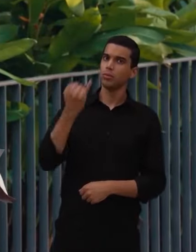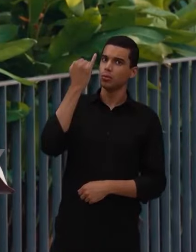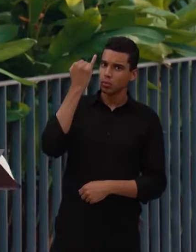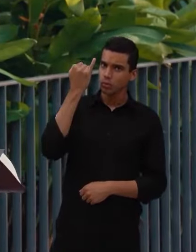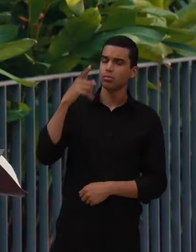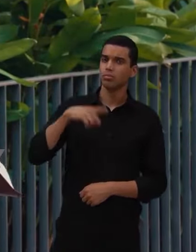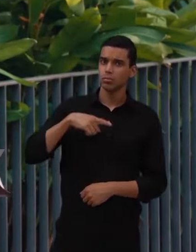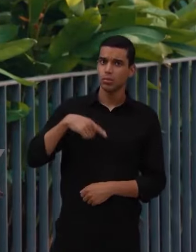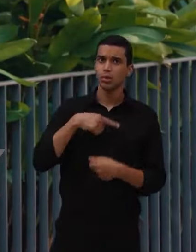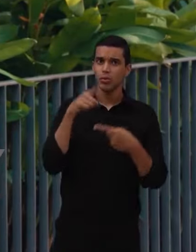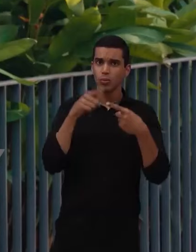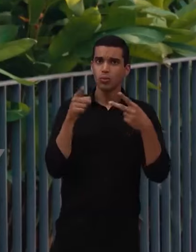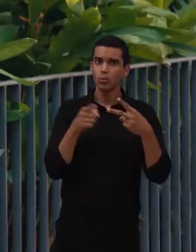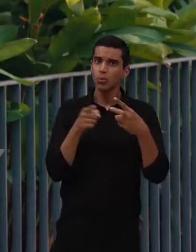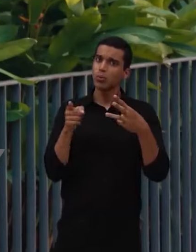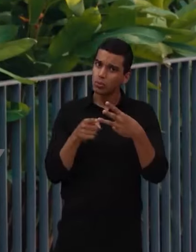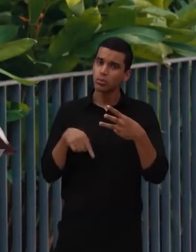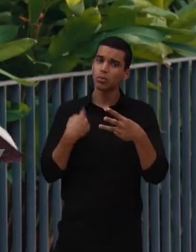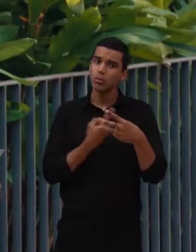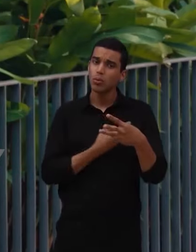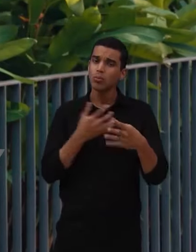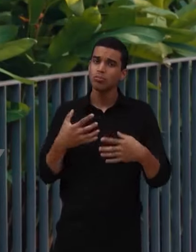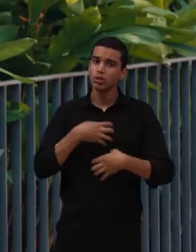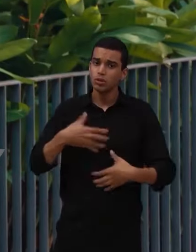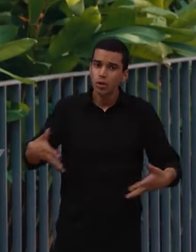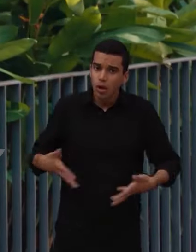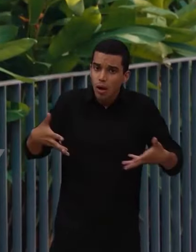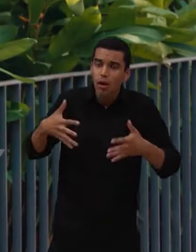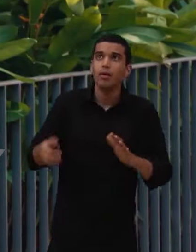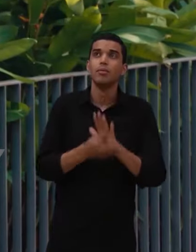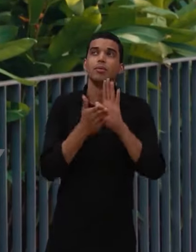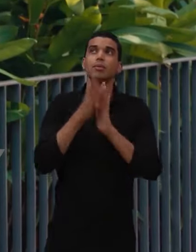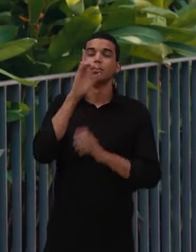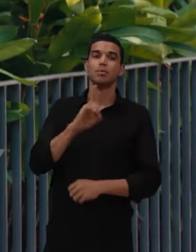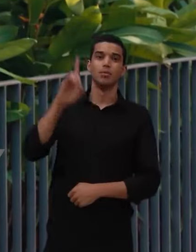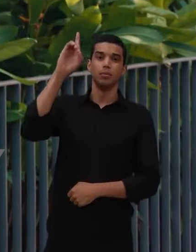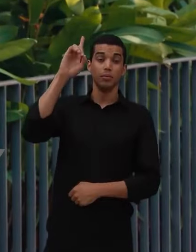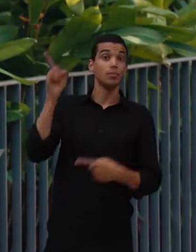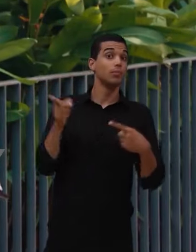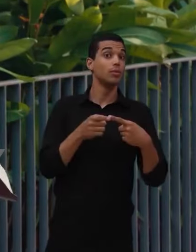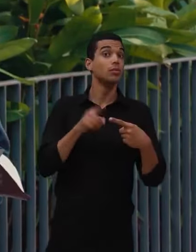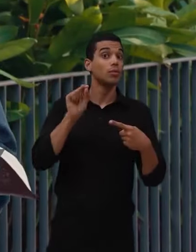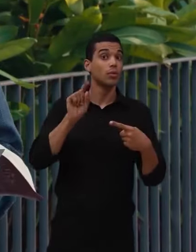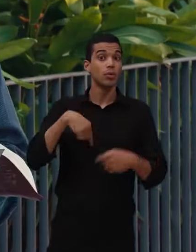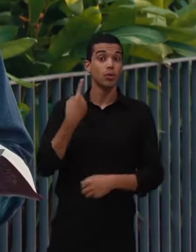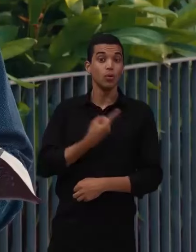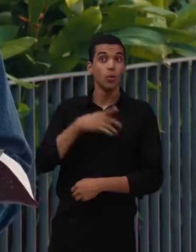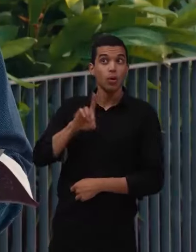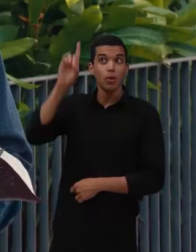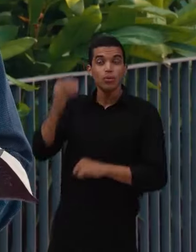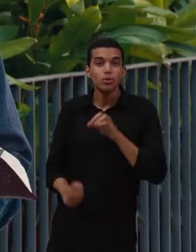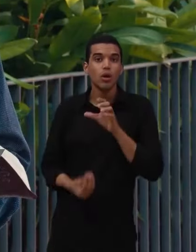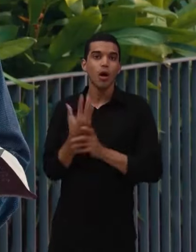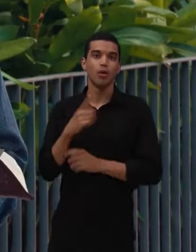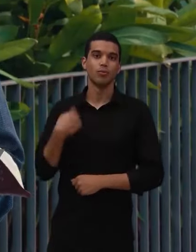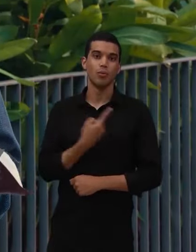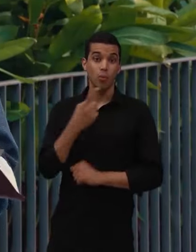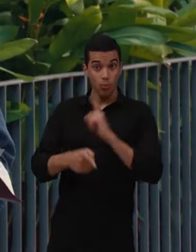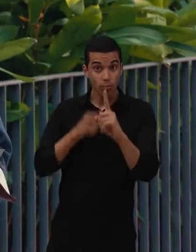três estágios para nos motivar o louvor, a louvar a Deus. Primeiro, de que fomos gerados para